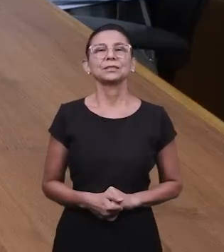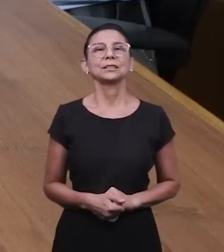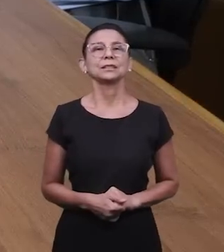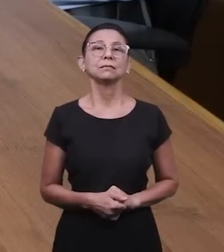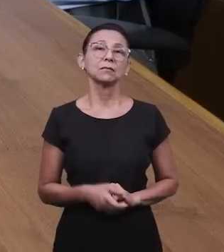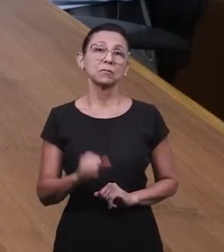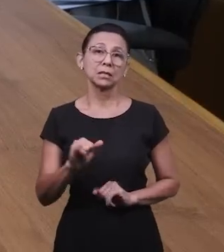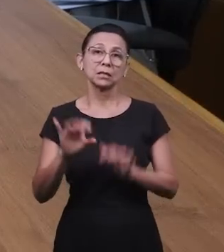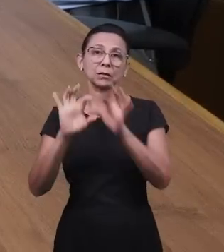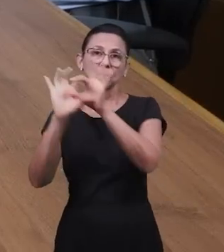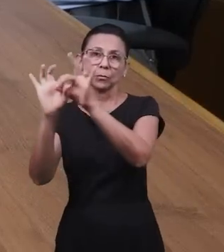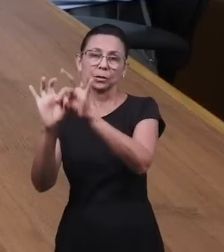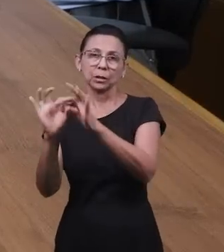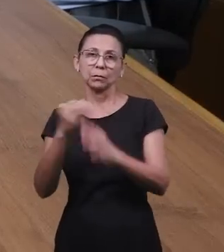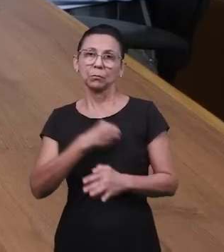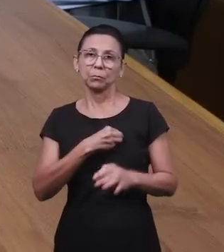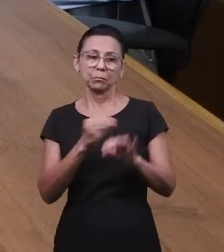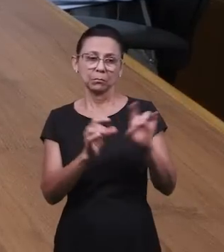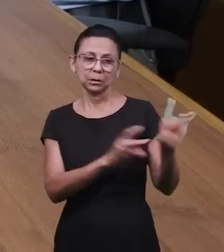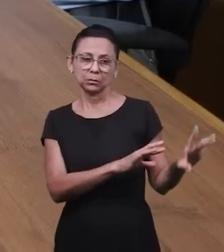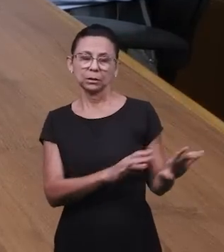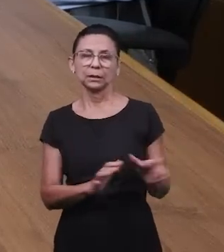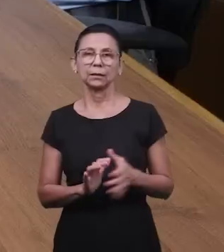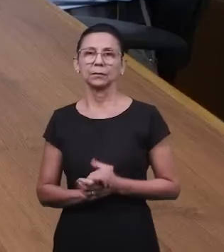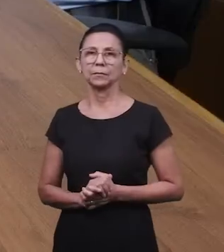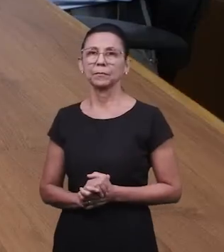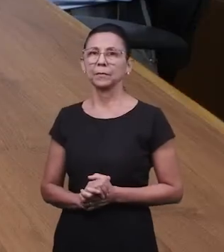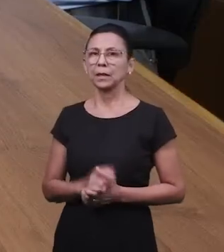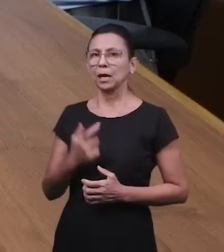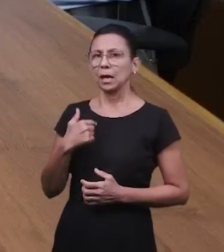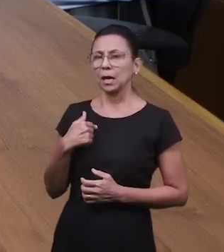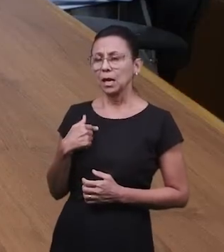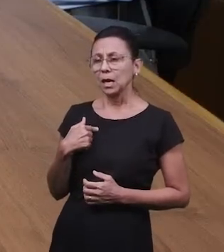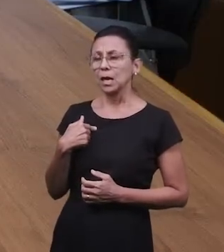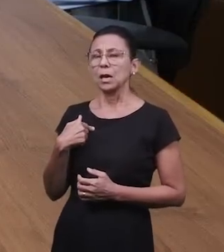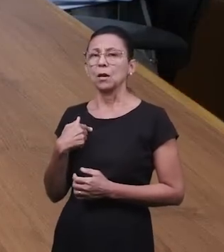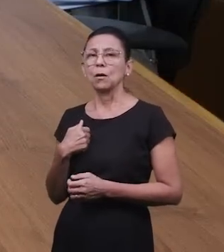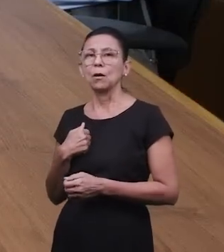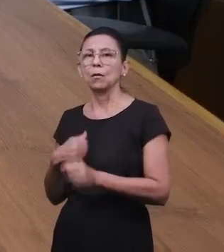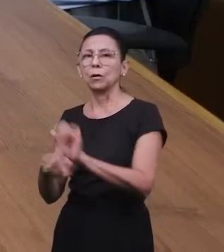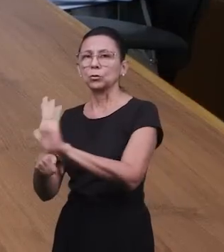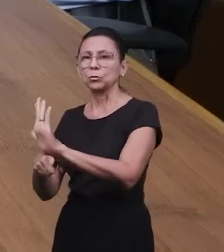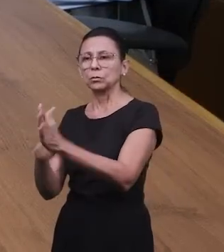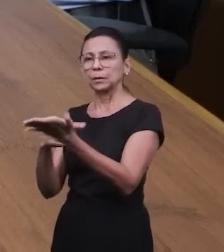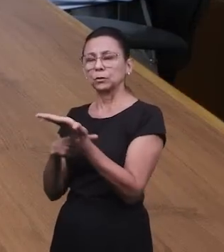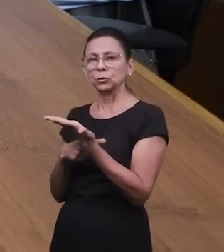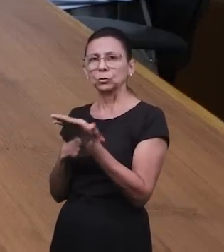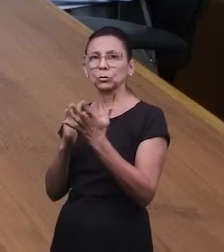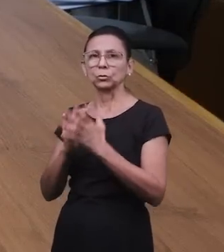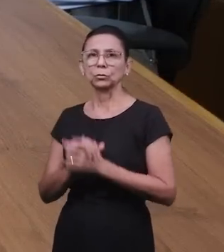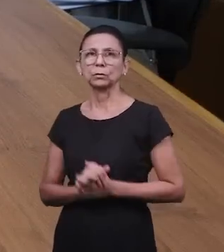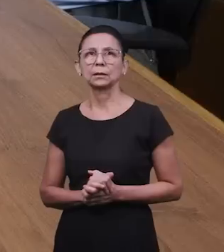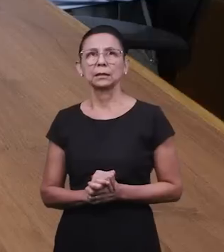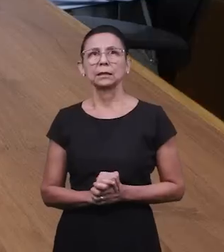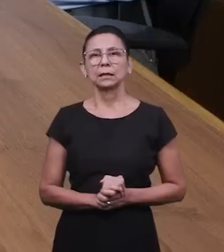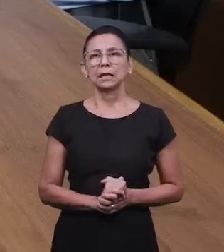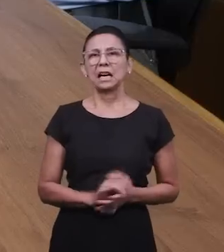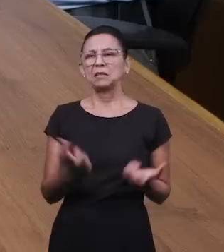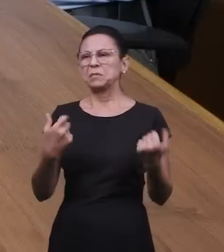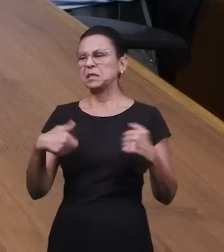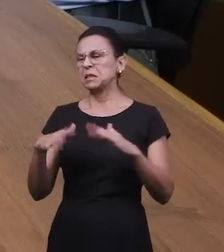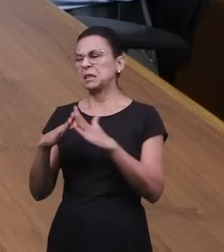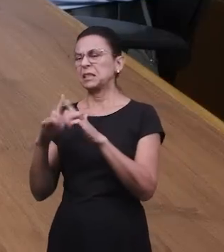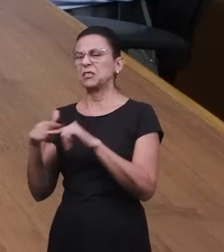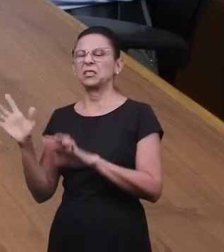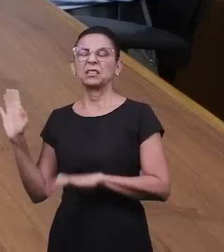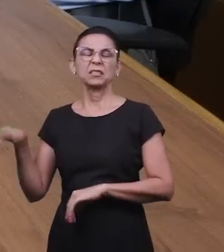estou andando em trevas. Eu sou corpo. Glória eu estou lá a Jesus. socorrendo o meu irmão e estou sendo socorrido. Então esse negócio de desigrejado, que eu não